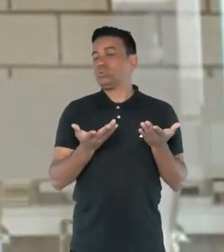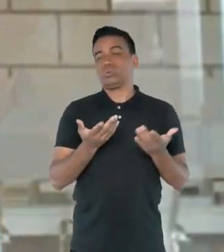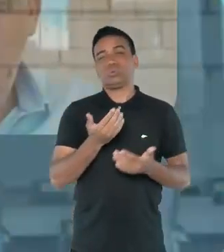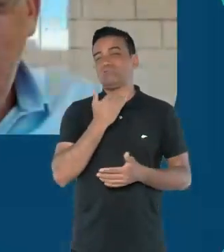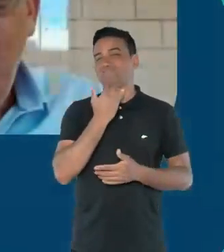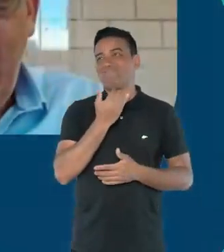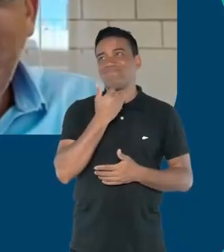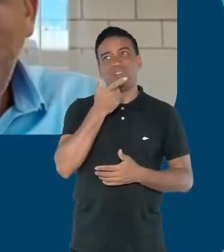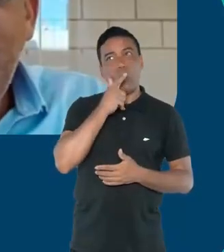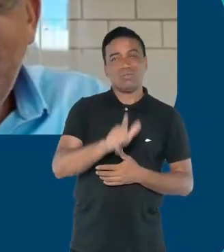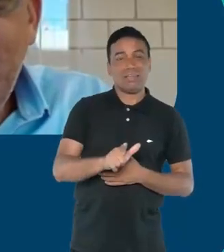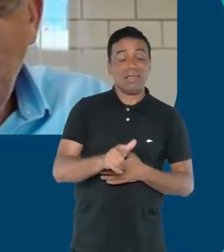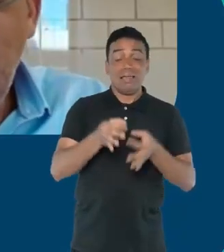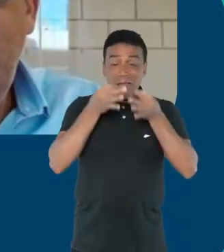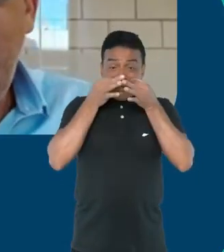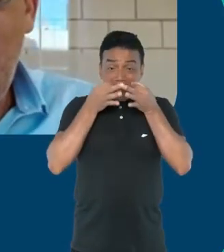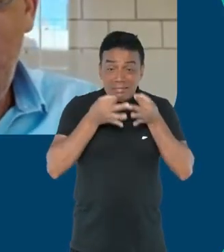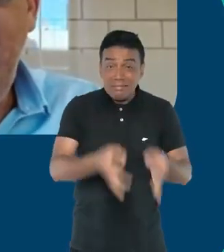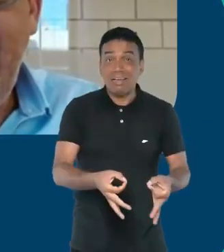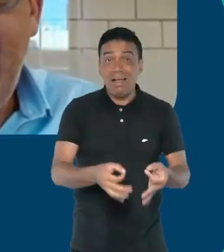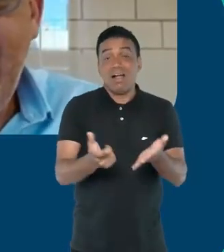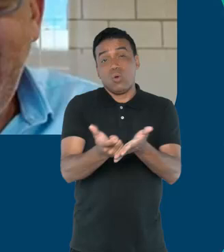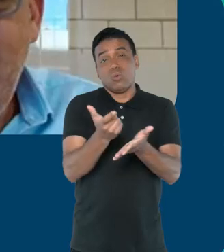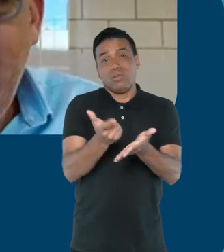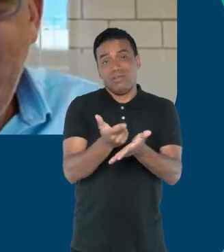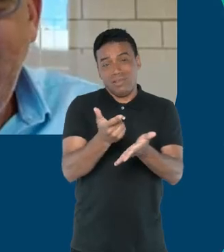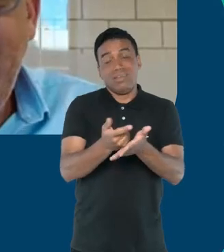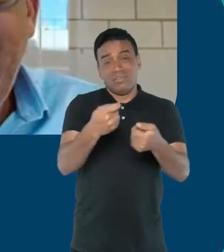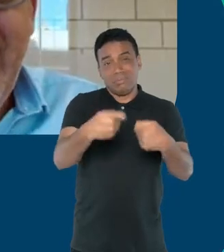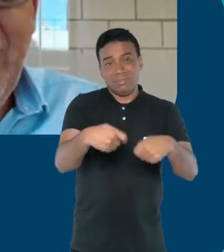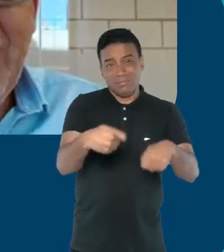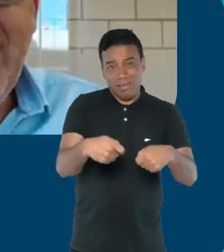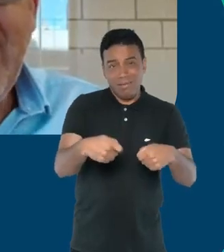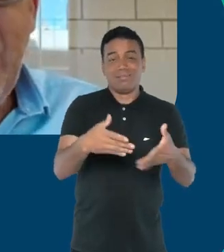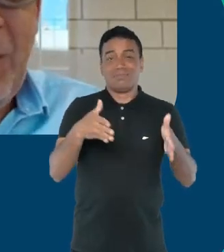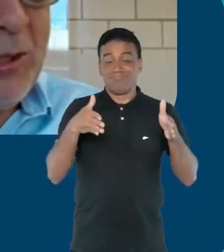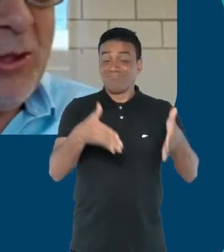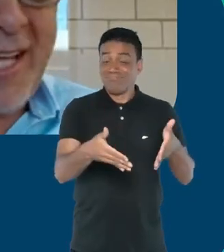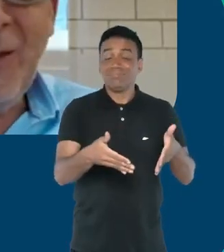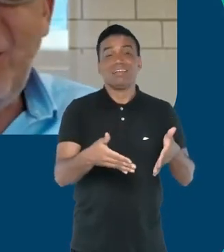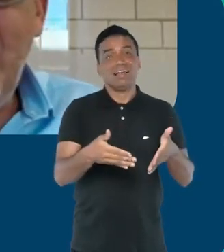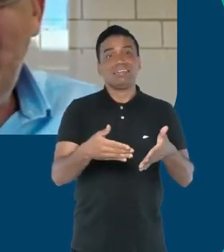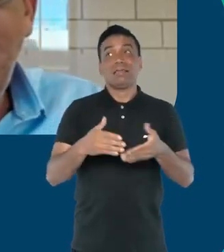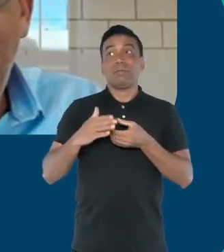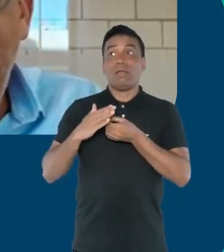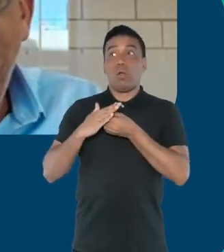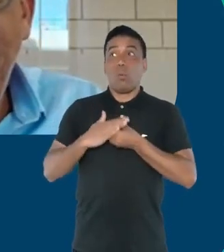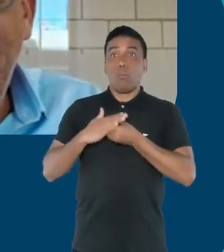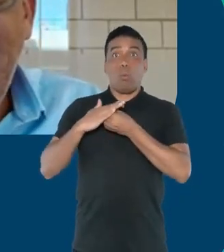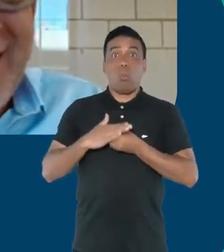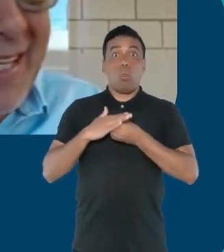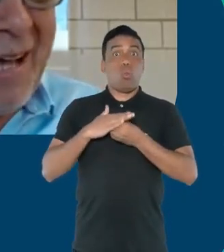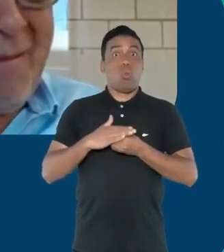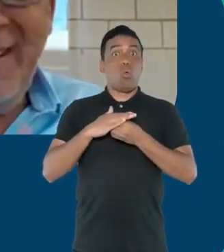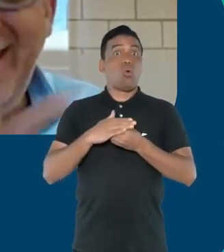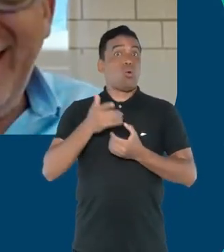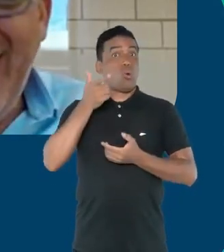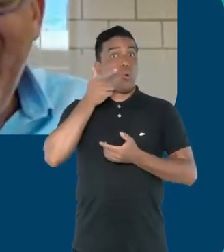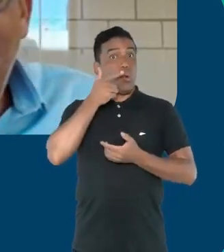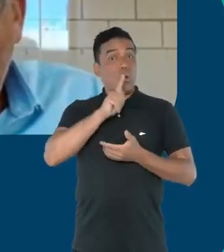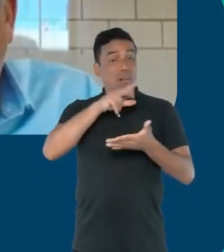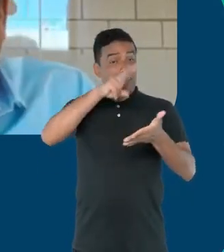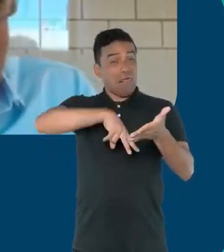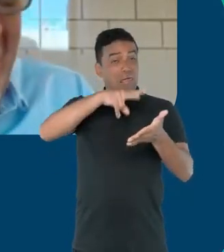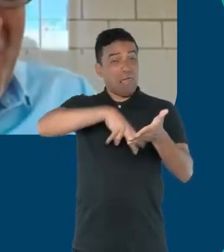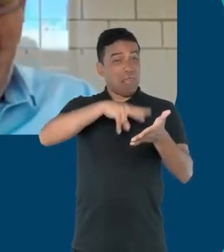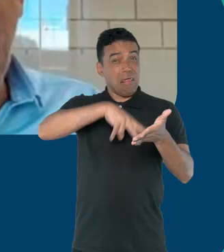afinco, com a atenção que a obra literária demanda, e você está sempre pressionado pelo fechamento, você acaba ali,